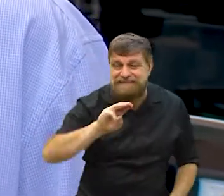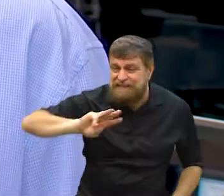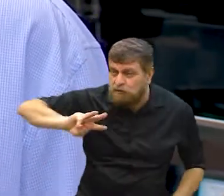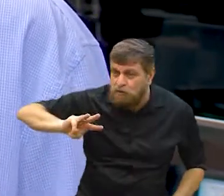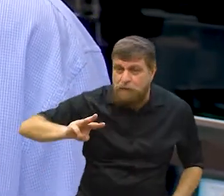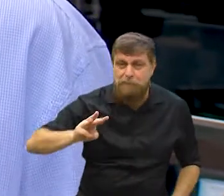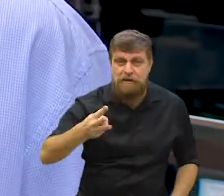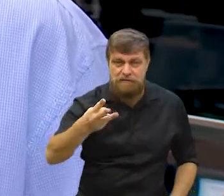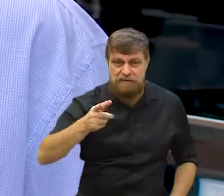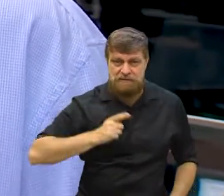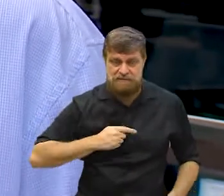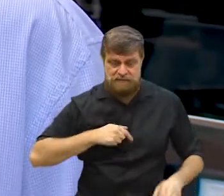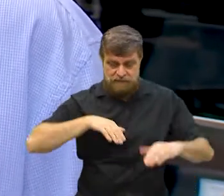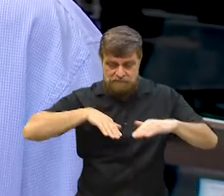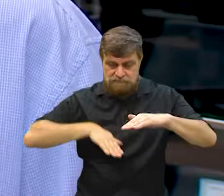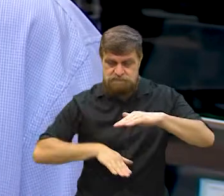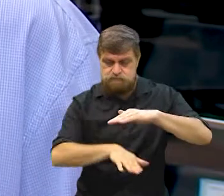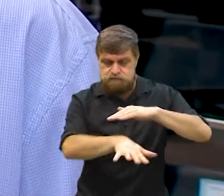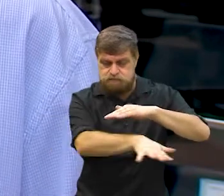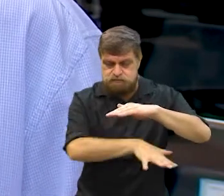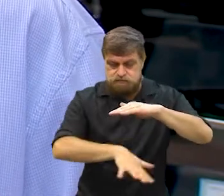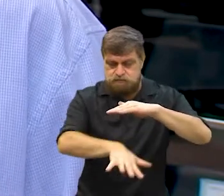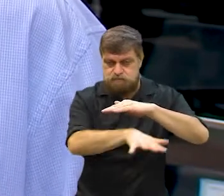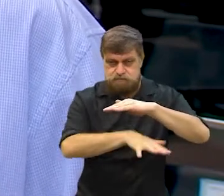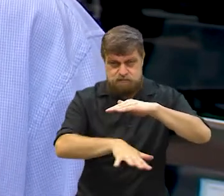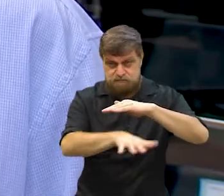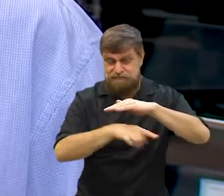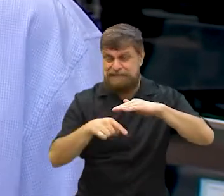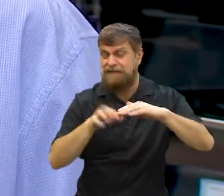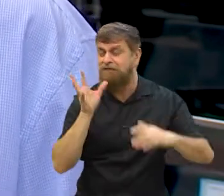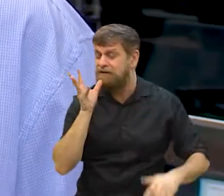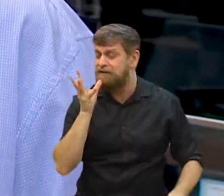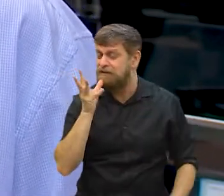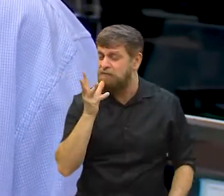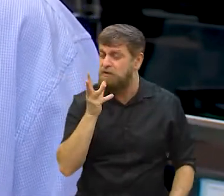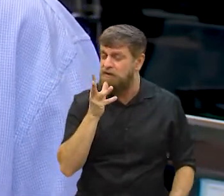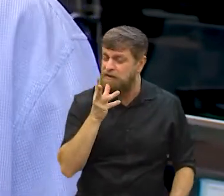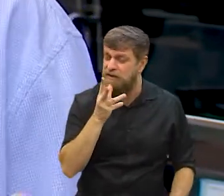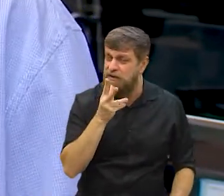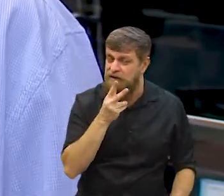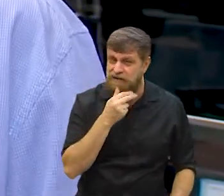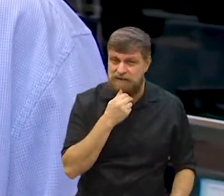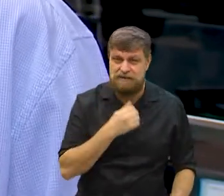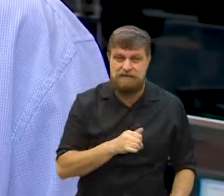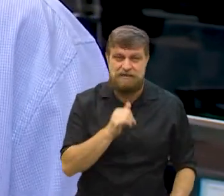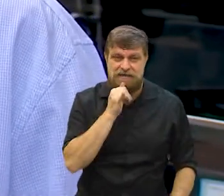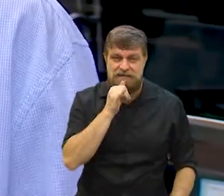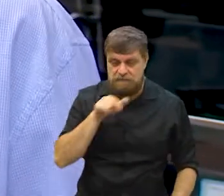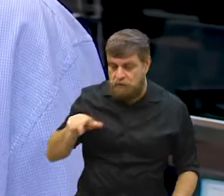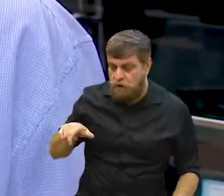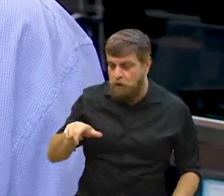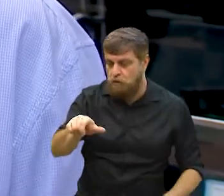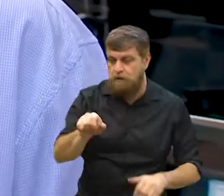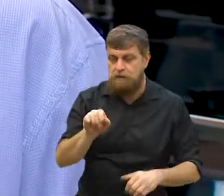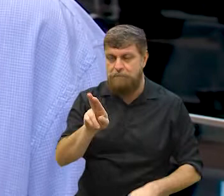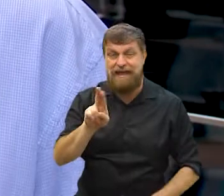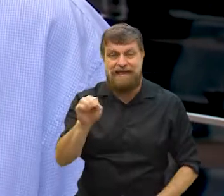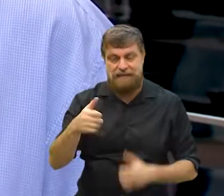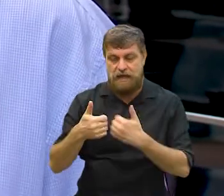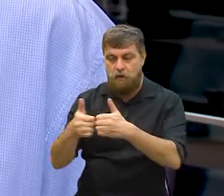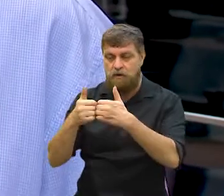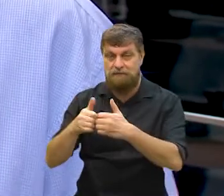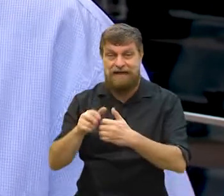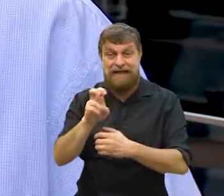milhões uma obra dessa profissão muito especial enterrados precisa fazer é uma obra demorada para você ter uma ideia o BRT Foi algo em torno de